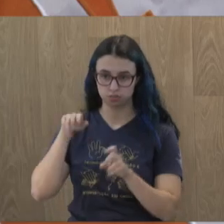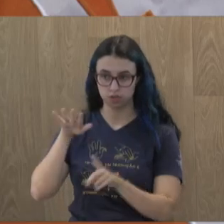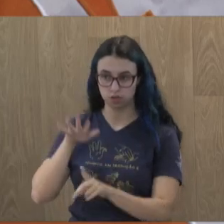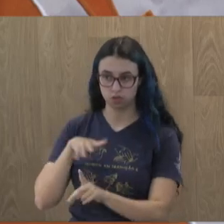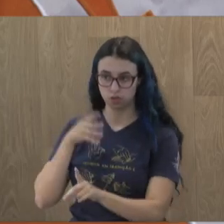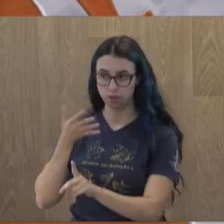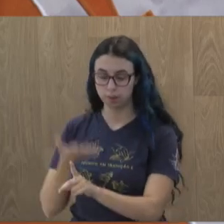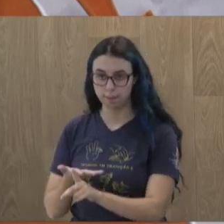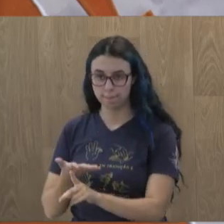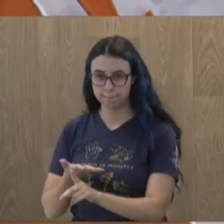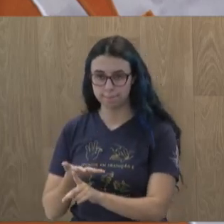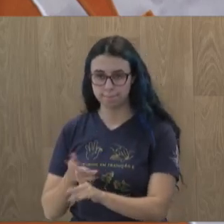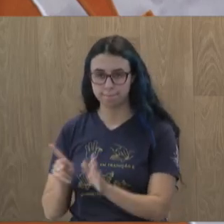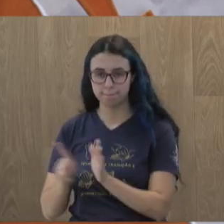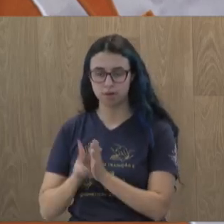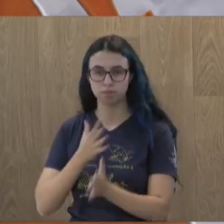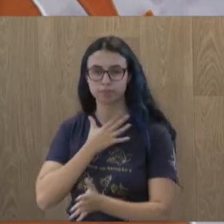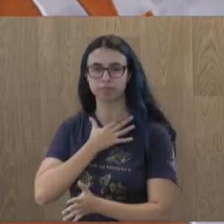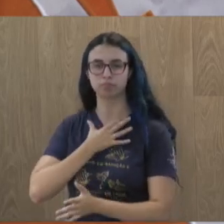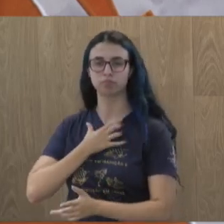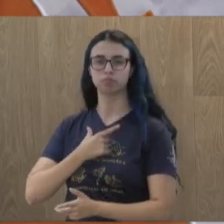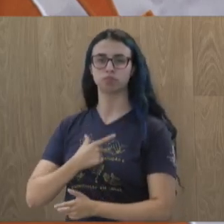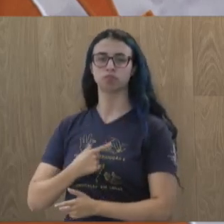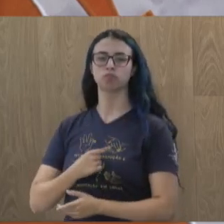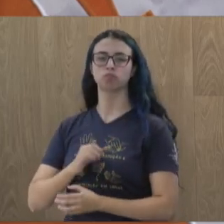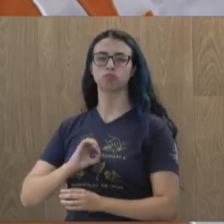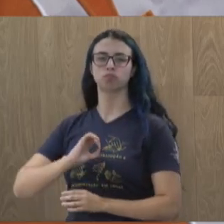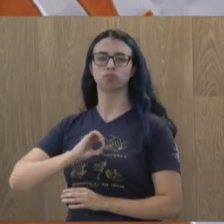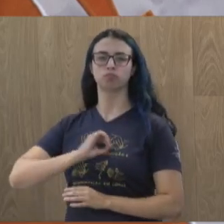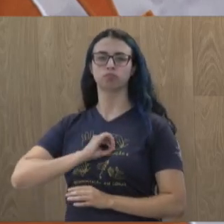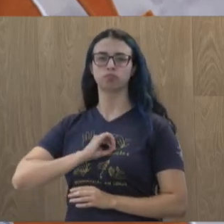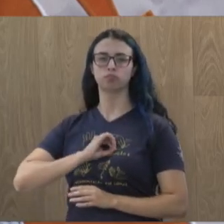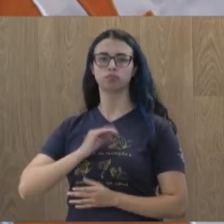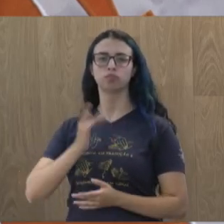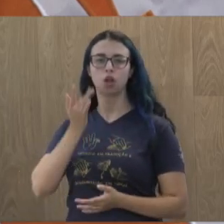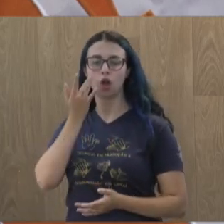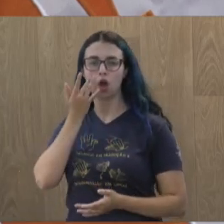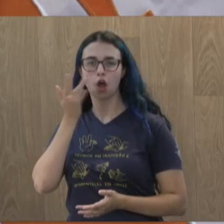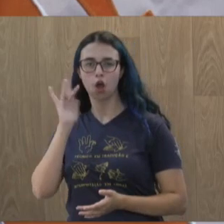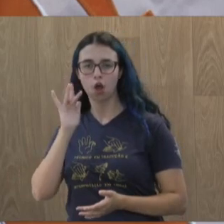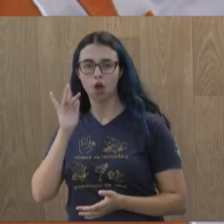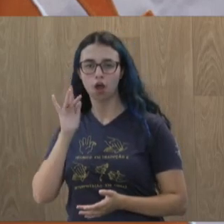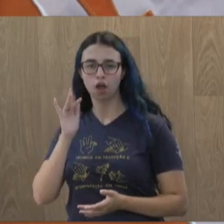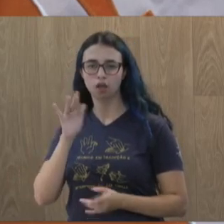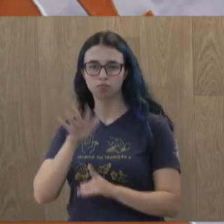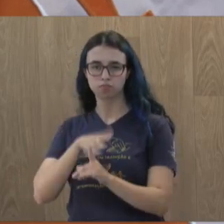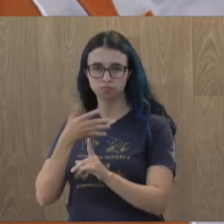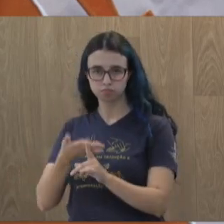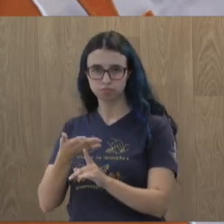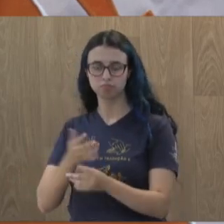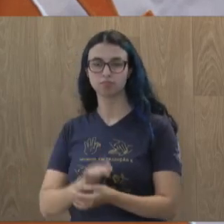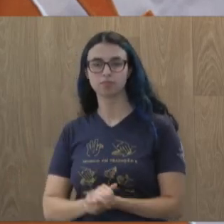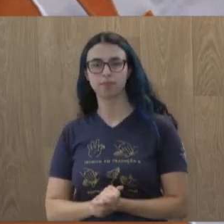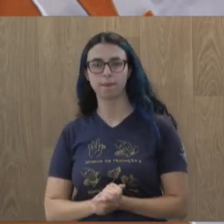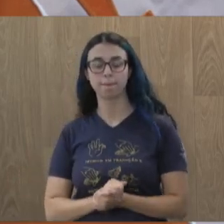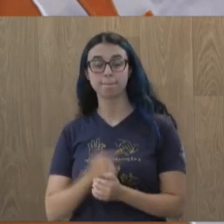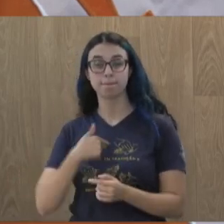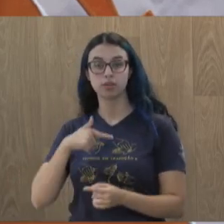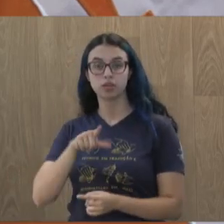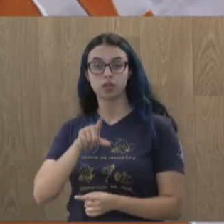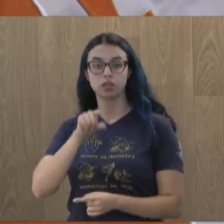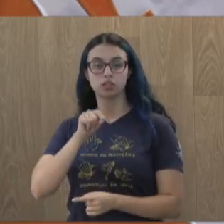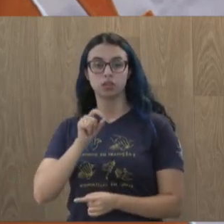porque eu escolhi uma pessoa que, na verdade, ela será o grande